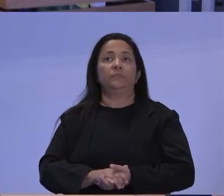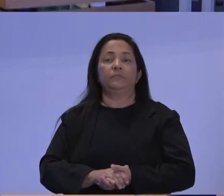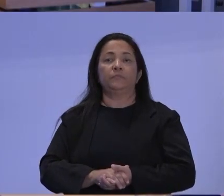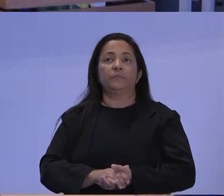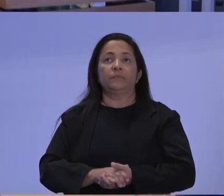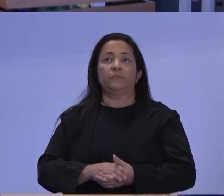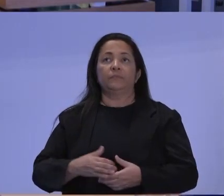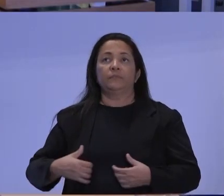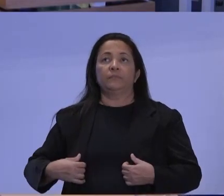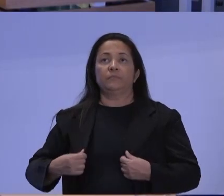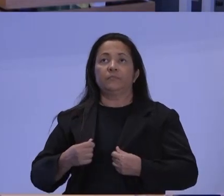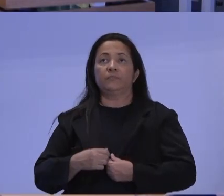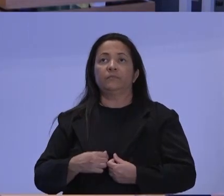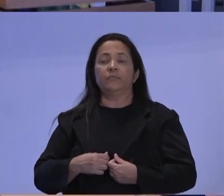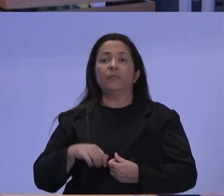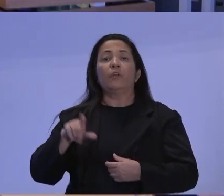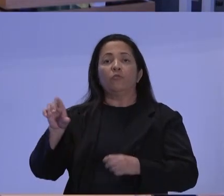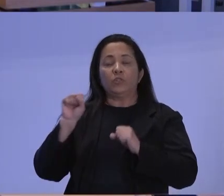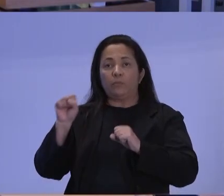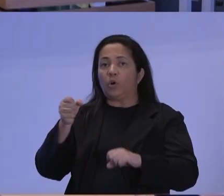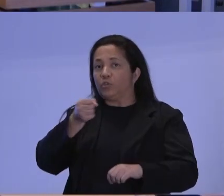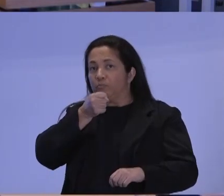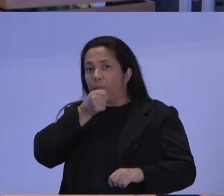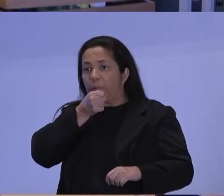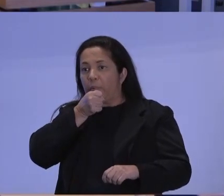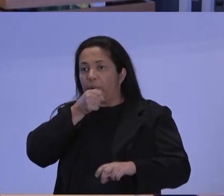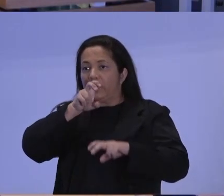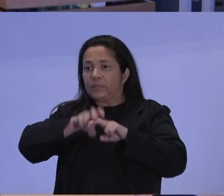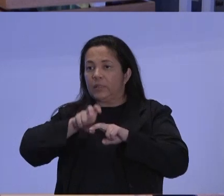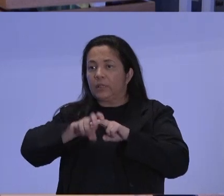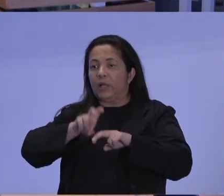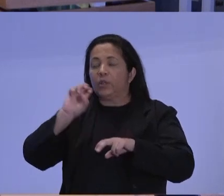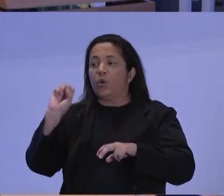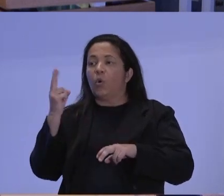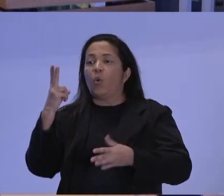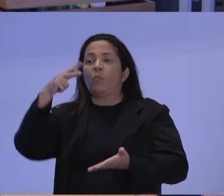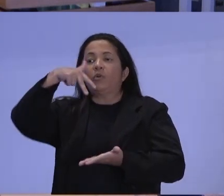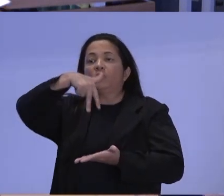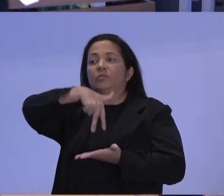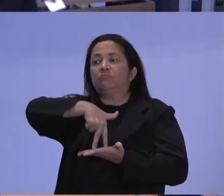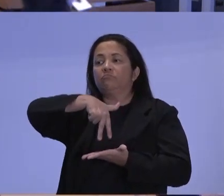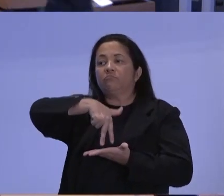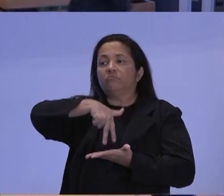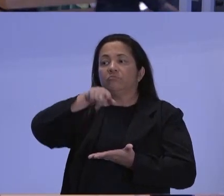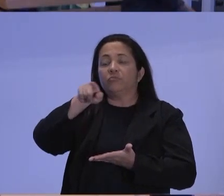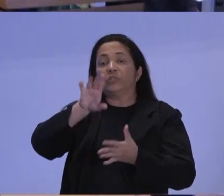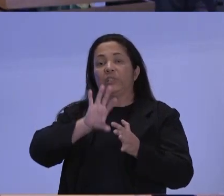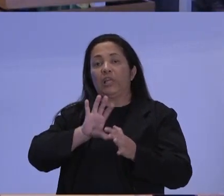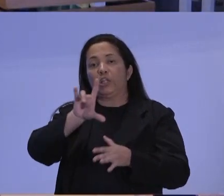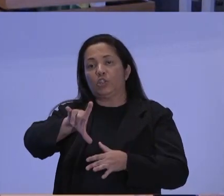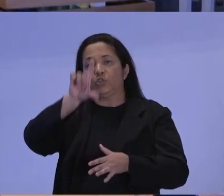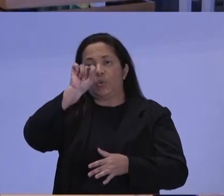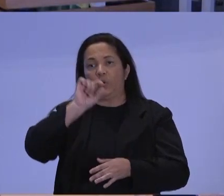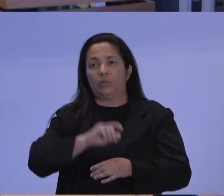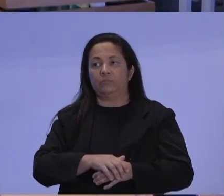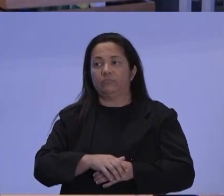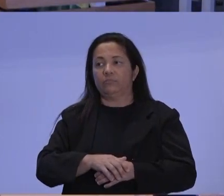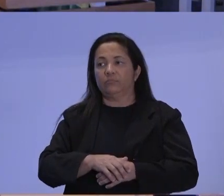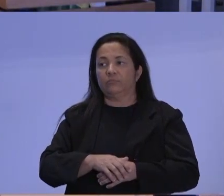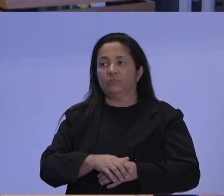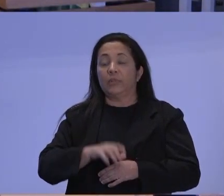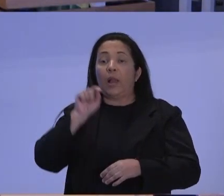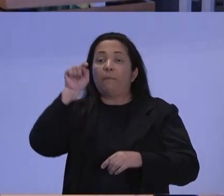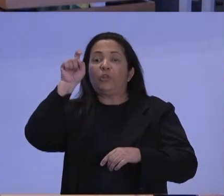Então, fale. Se você quiser falar daí, pode falar daí, ou pode falar da tribuna ou daí. Daí mesmo? Só